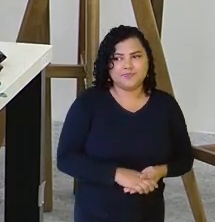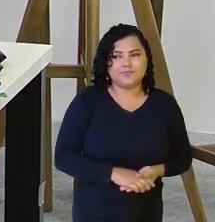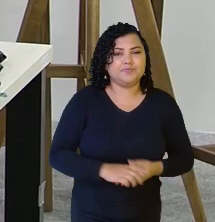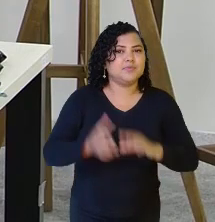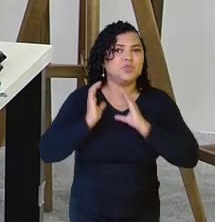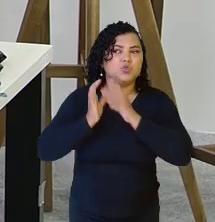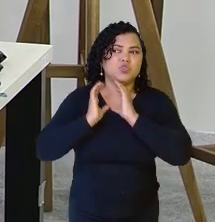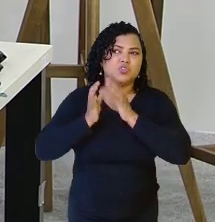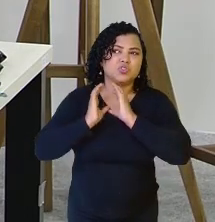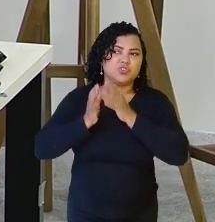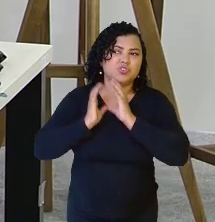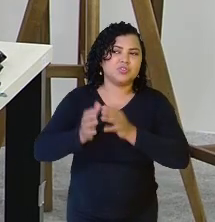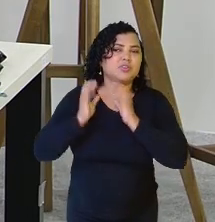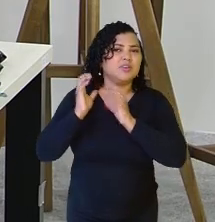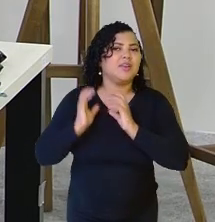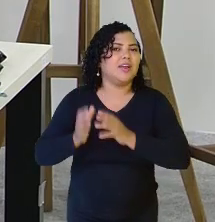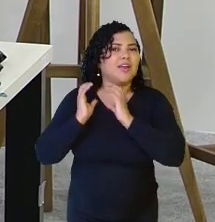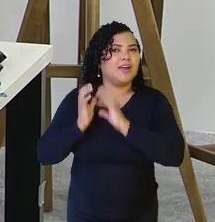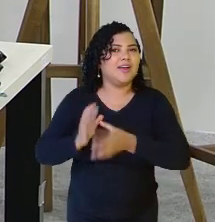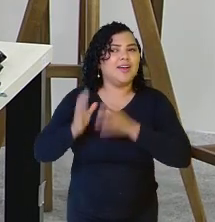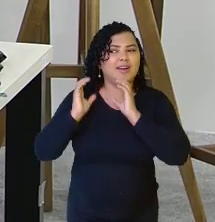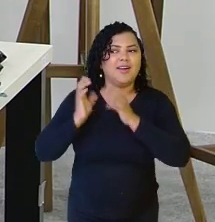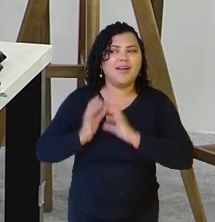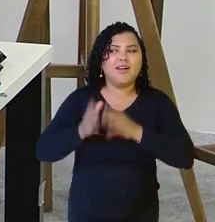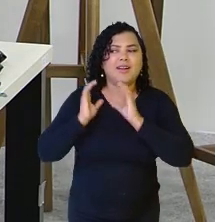é como chocalho, ó.